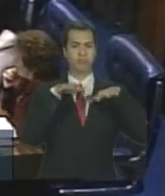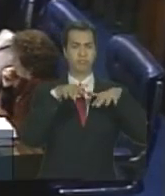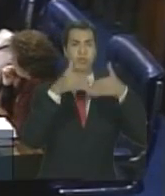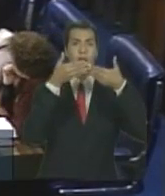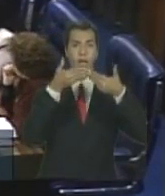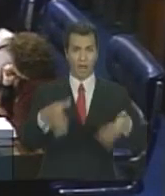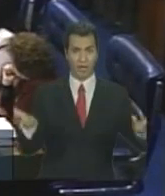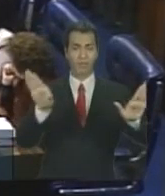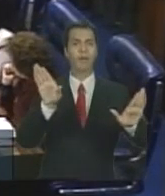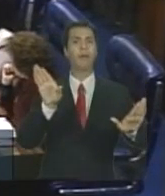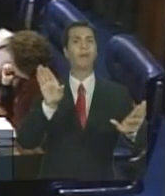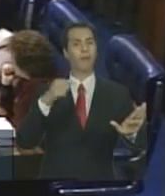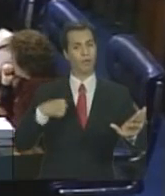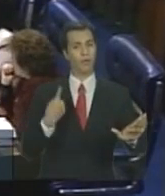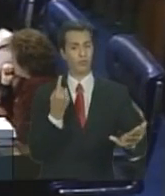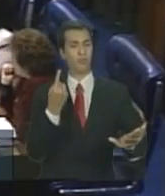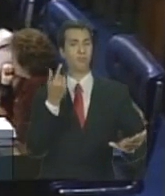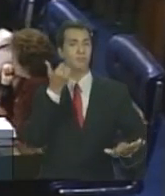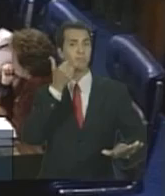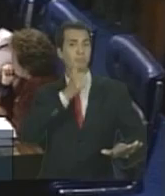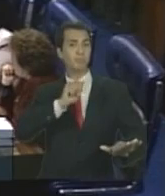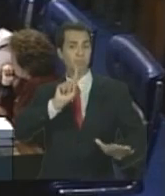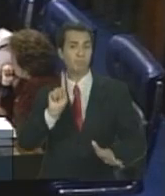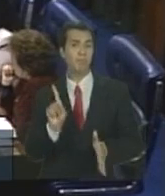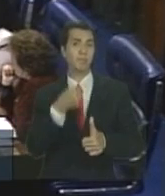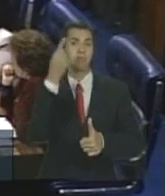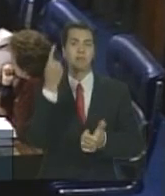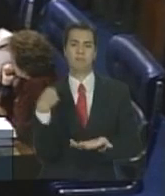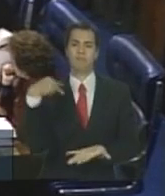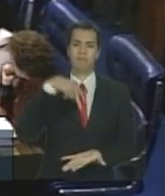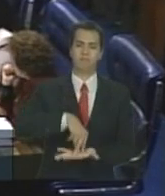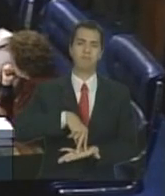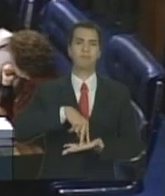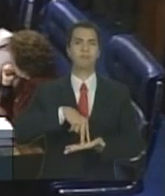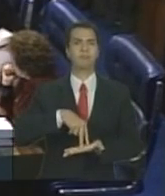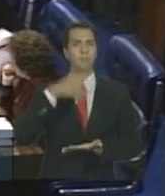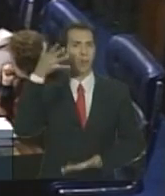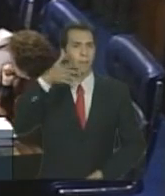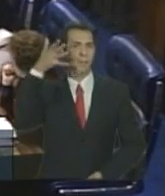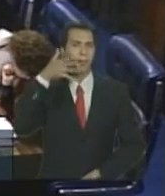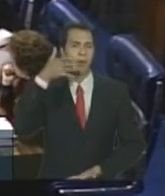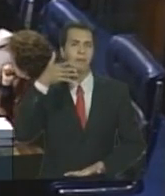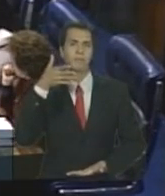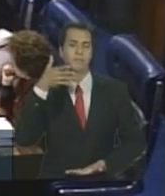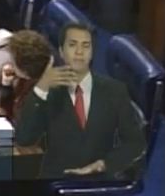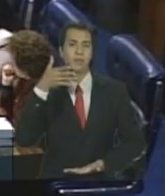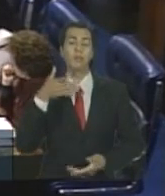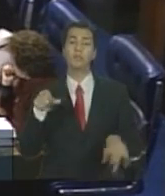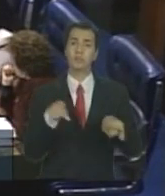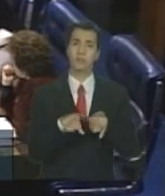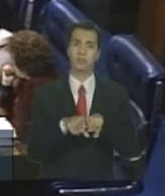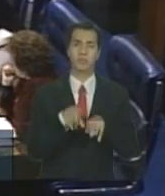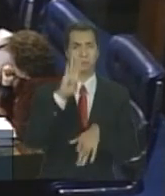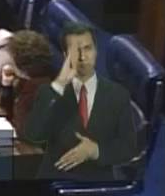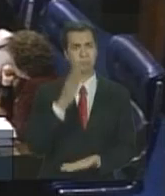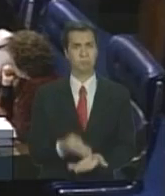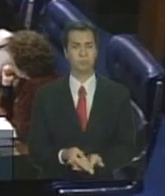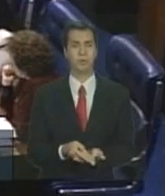Considero também que a nossa senadora, aliás, a nossa deputada, Benedita da